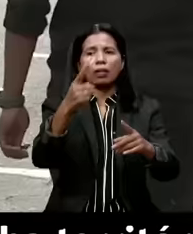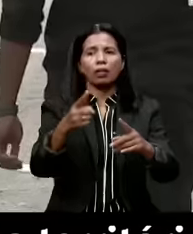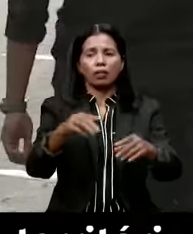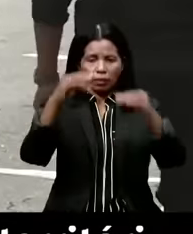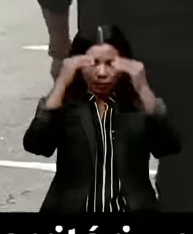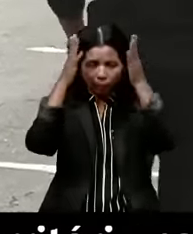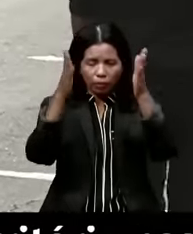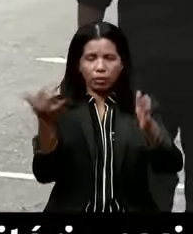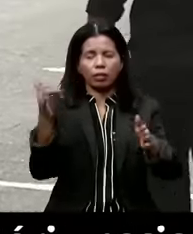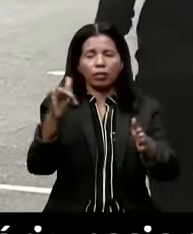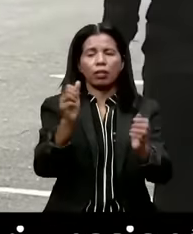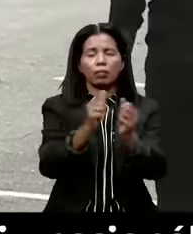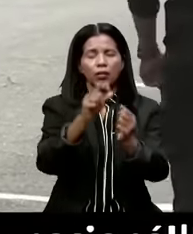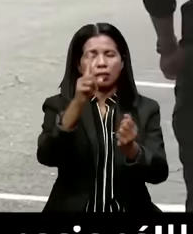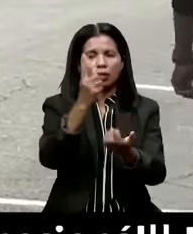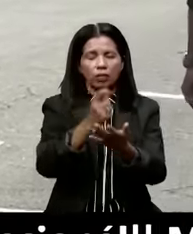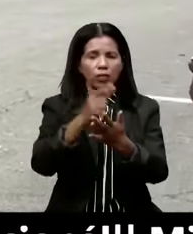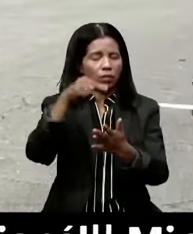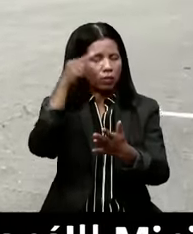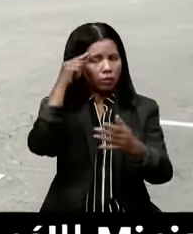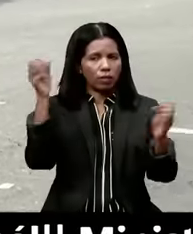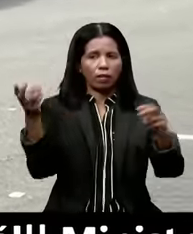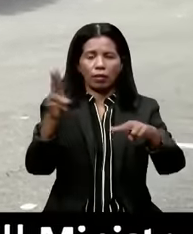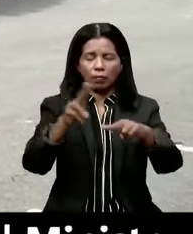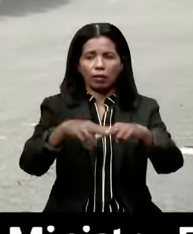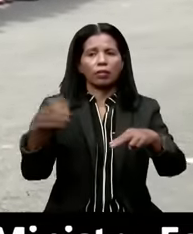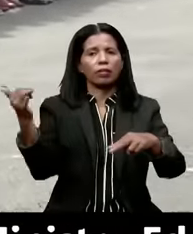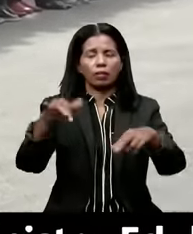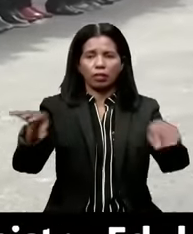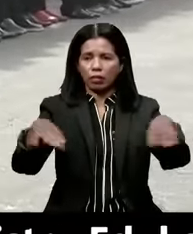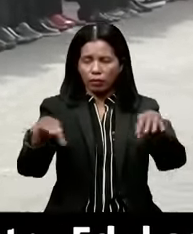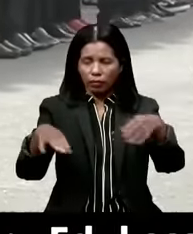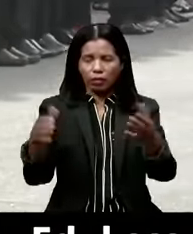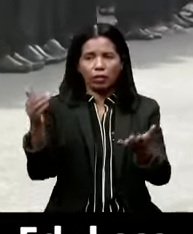professor contratado rihuni da rese nebe governo la estende sire ne contrato o de